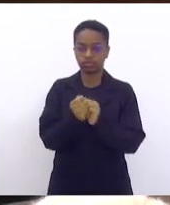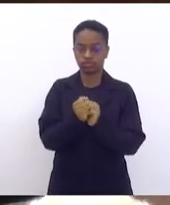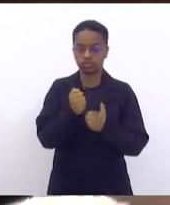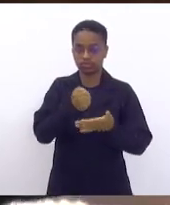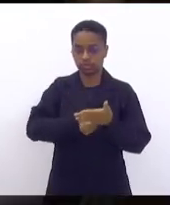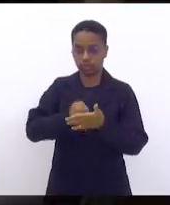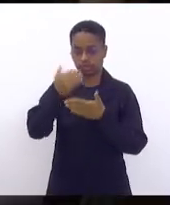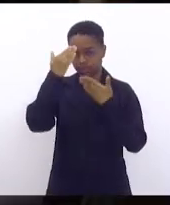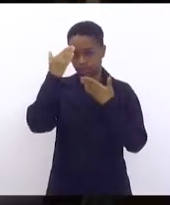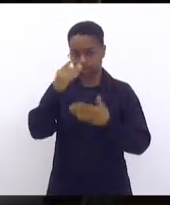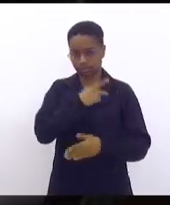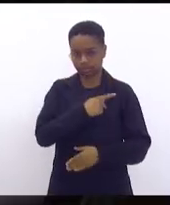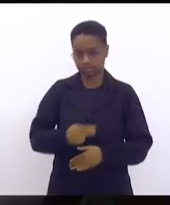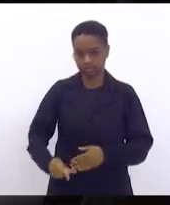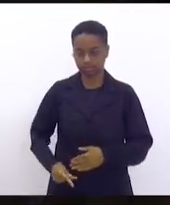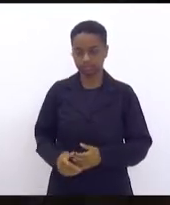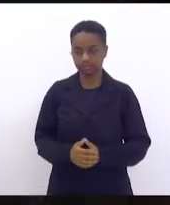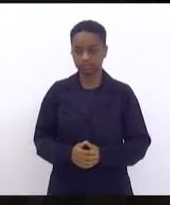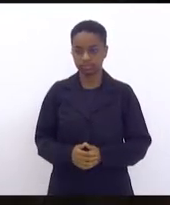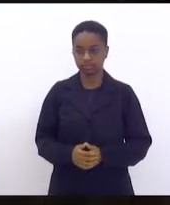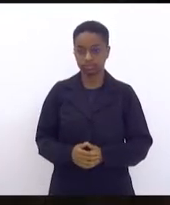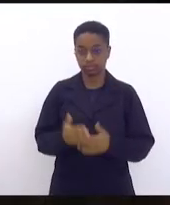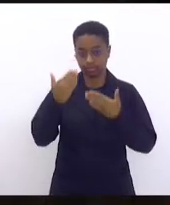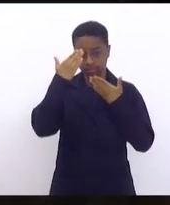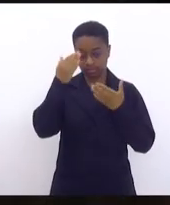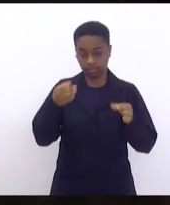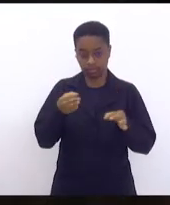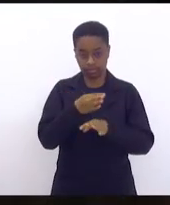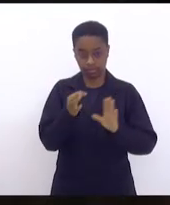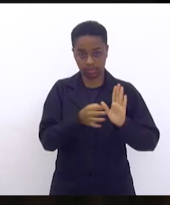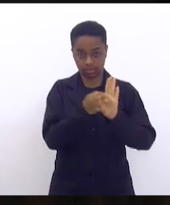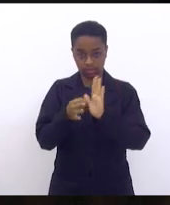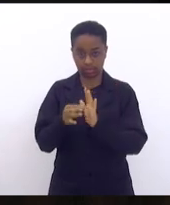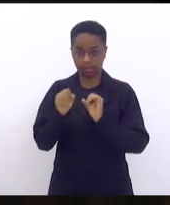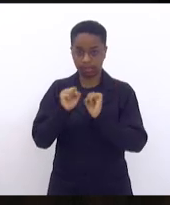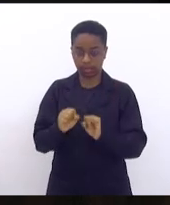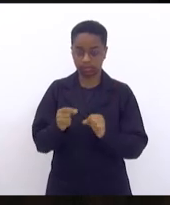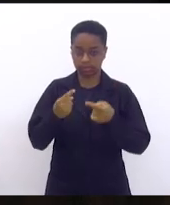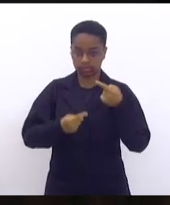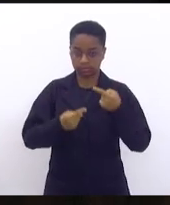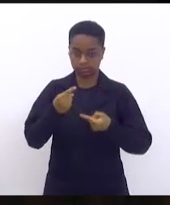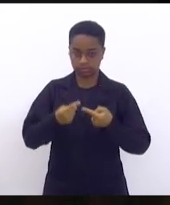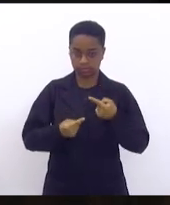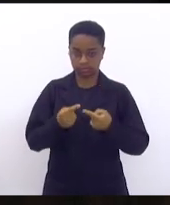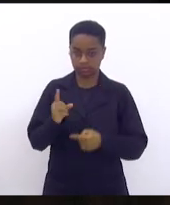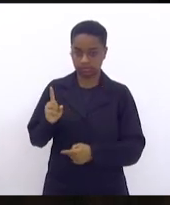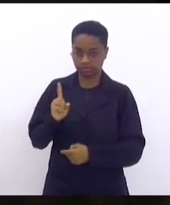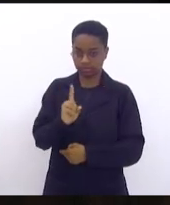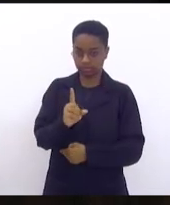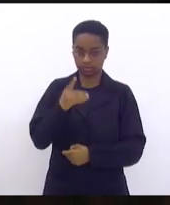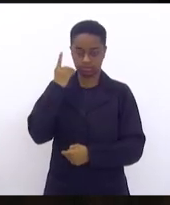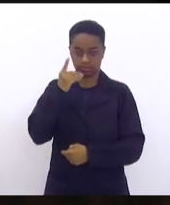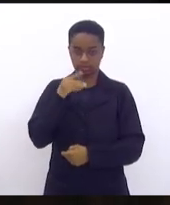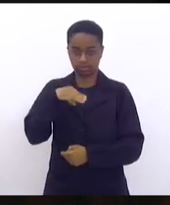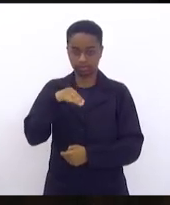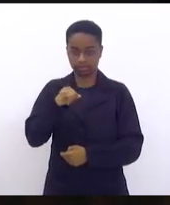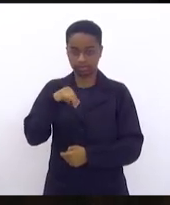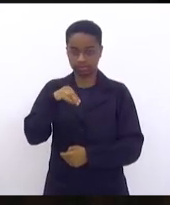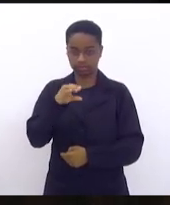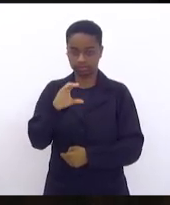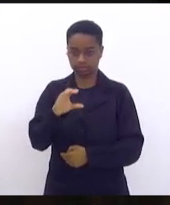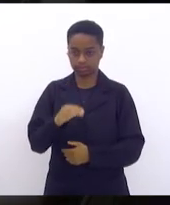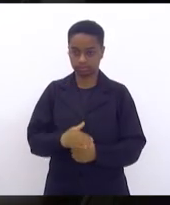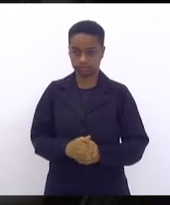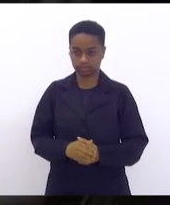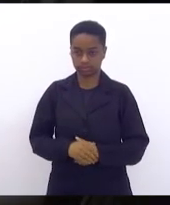obrigado, presidente. Obrigado. Com os pareceres emitidos em discussão, para discutir, deputado Carlos Mink.